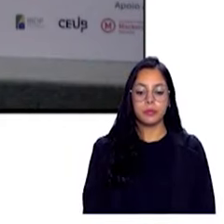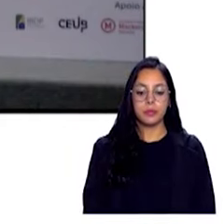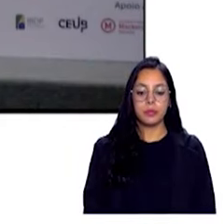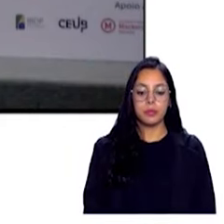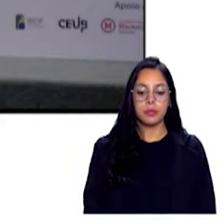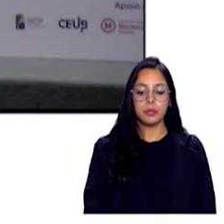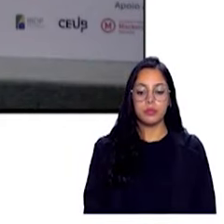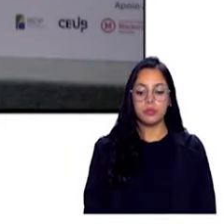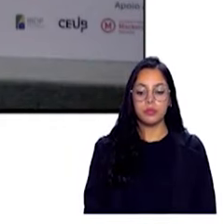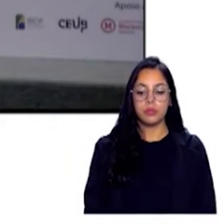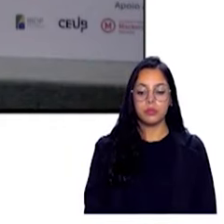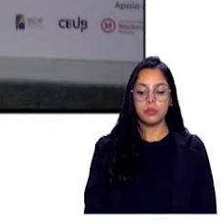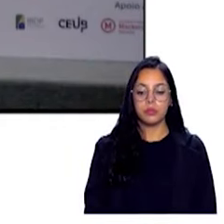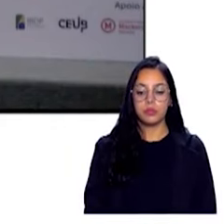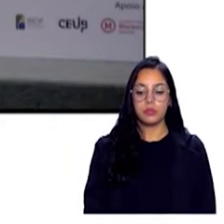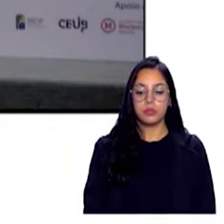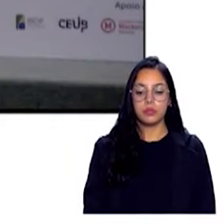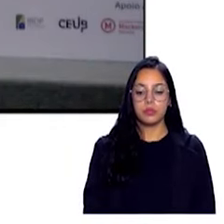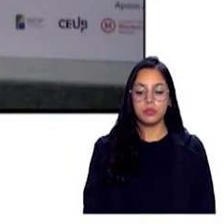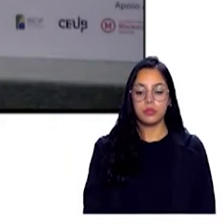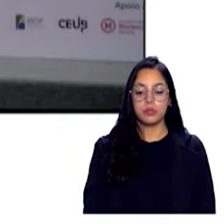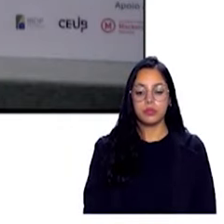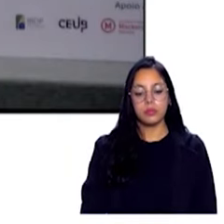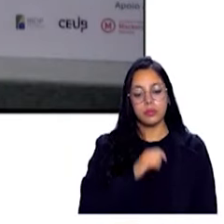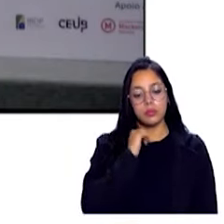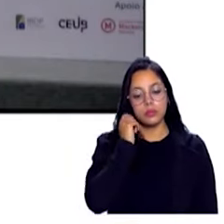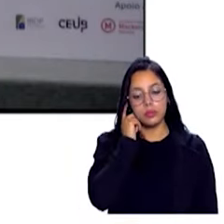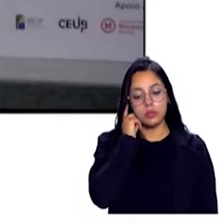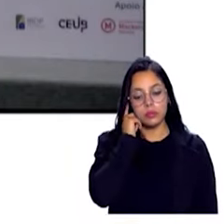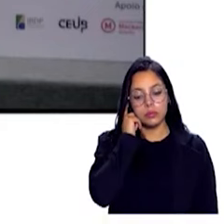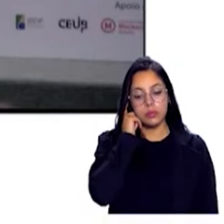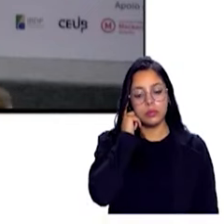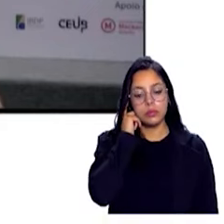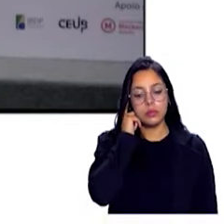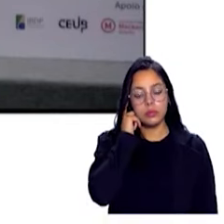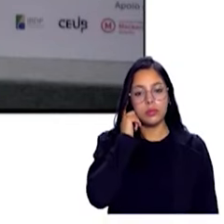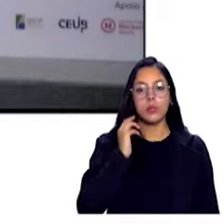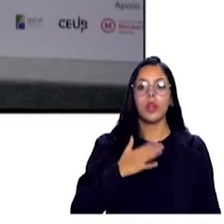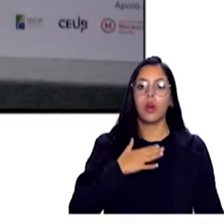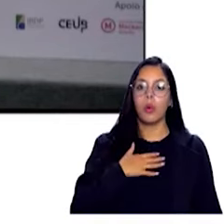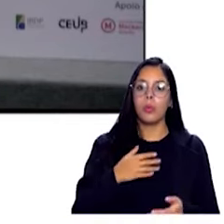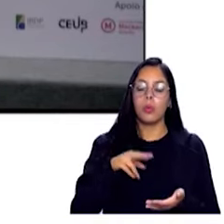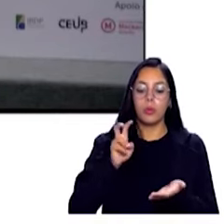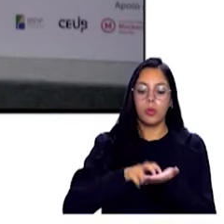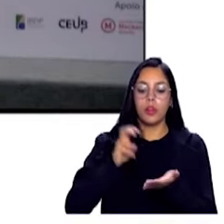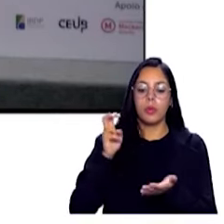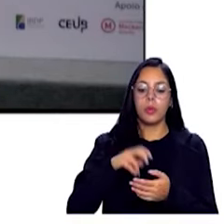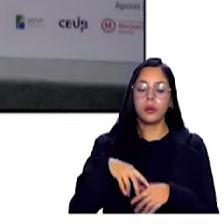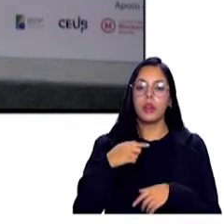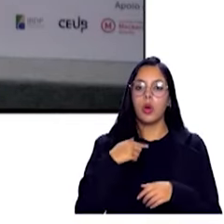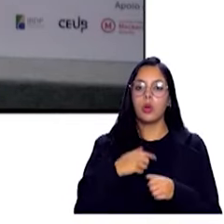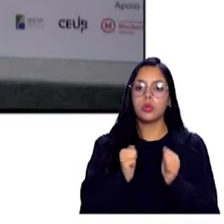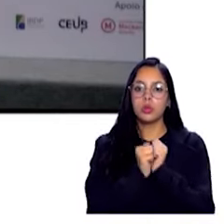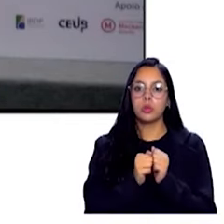momento eu como o meu foi pela manhã eu acompanho o dos outros professores